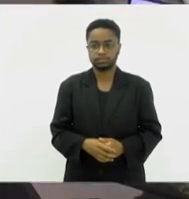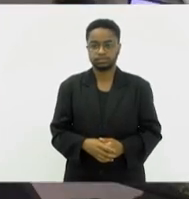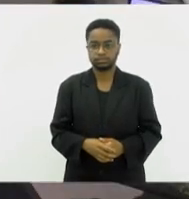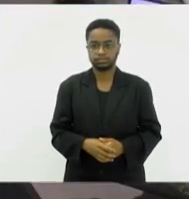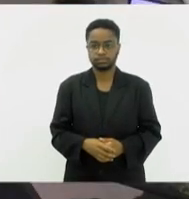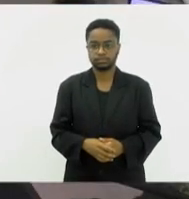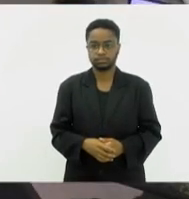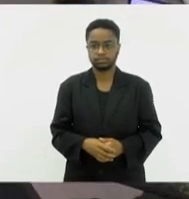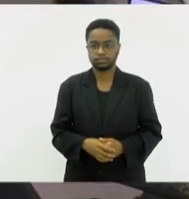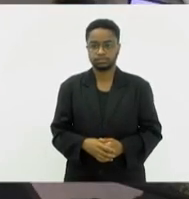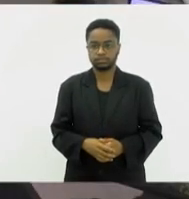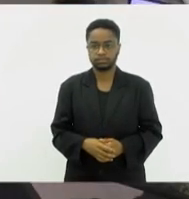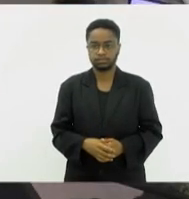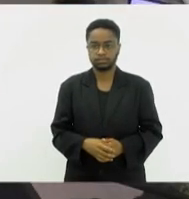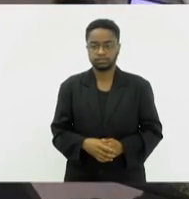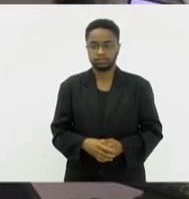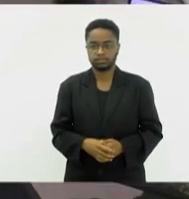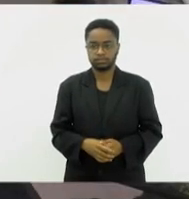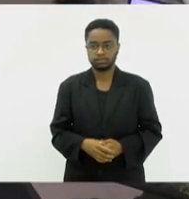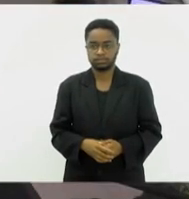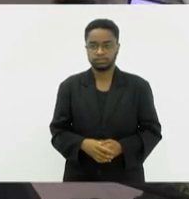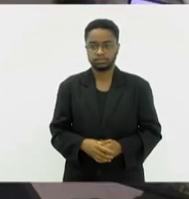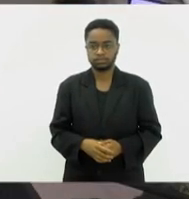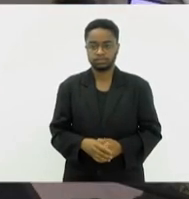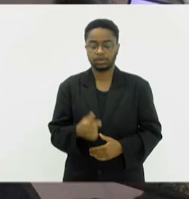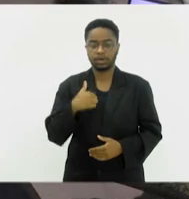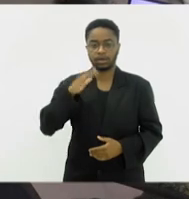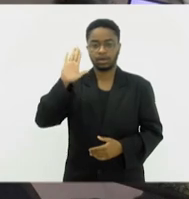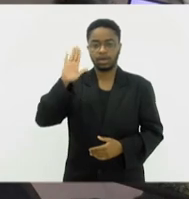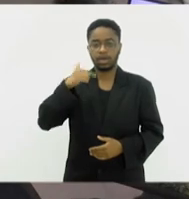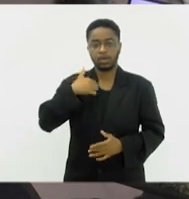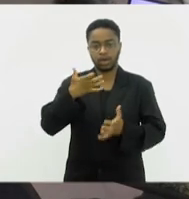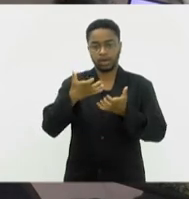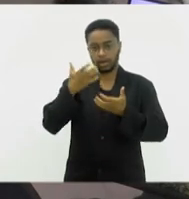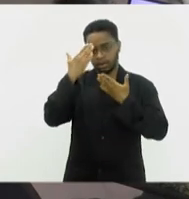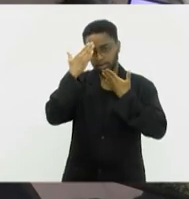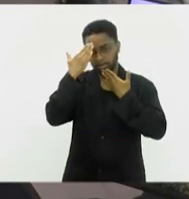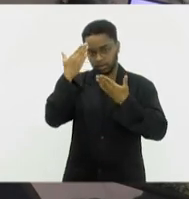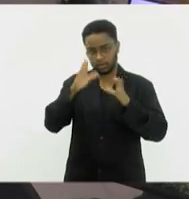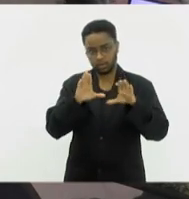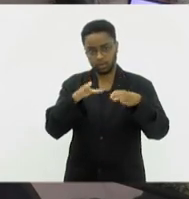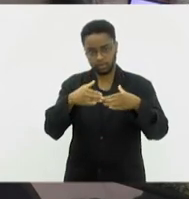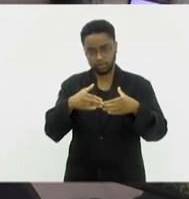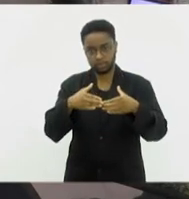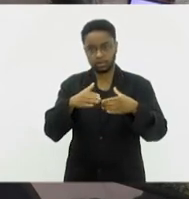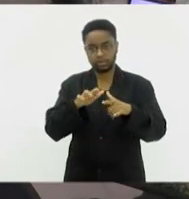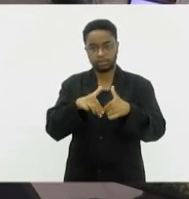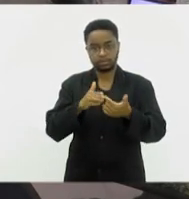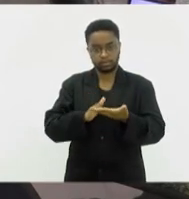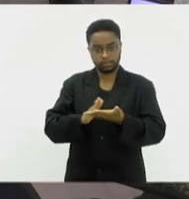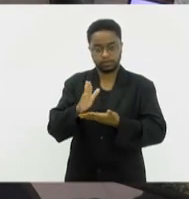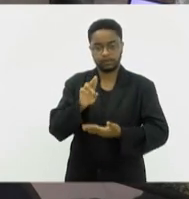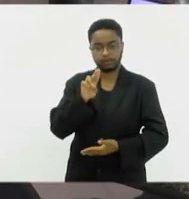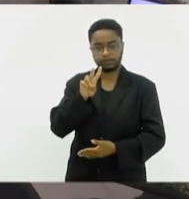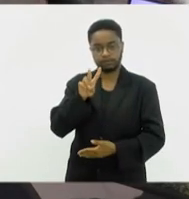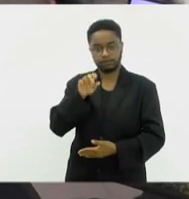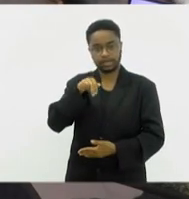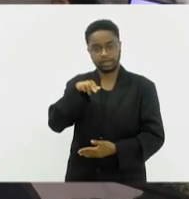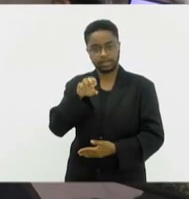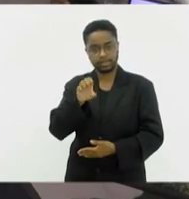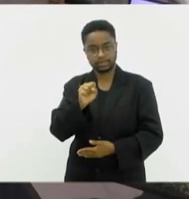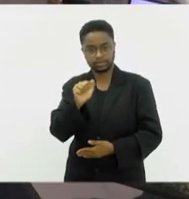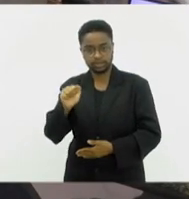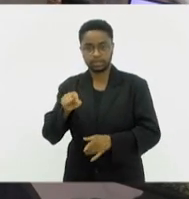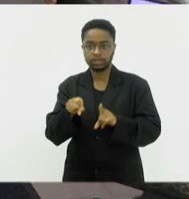Presidente. Obrigado. Deputada Dani, encerrei. Perdoe. Obrigado, Irina. Queria obrigado. Agradecer à comissão pela aprovação do nome da Vanessa e